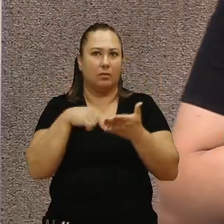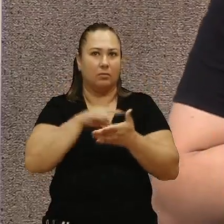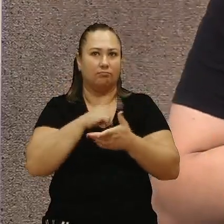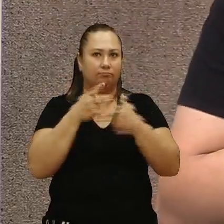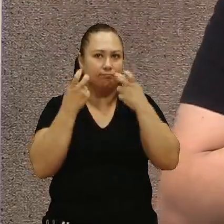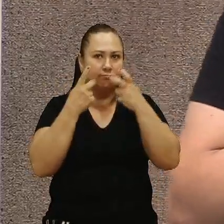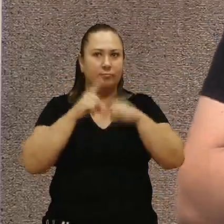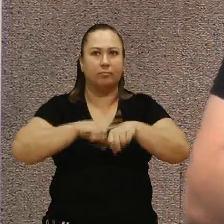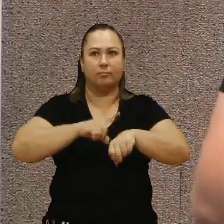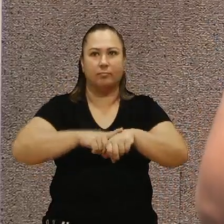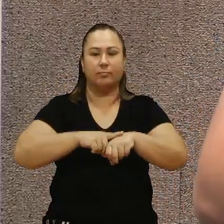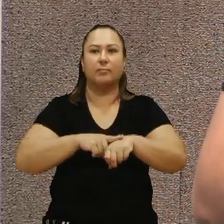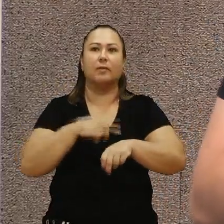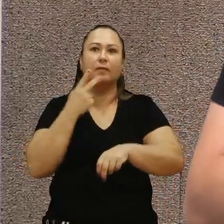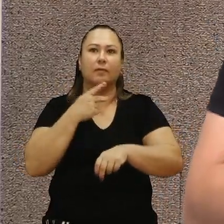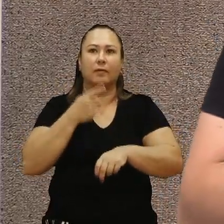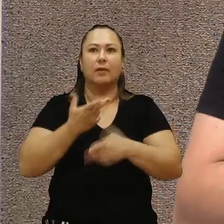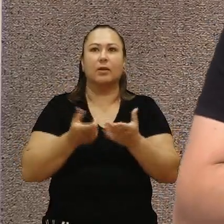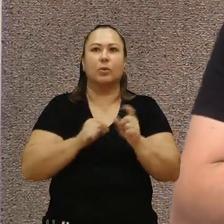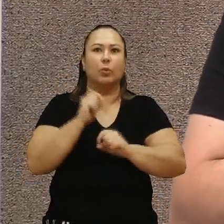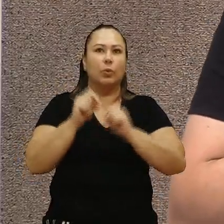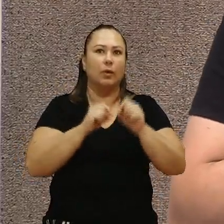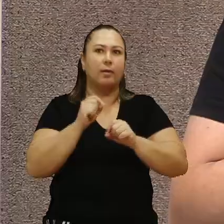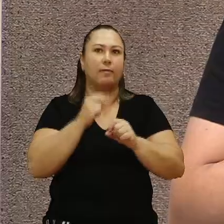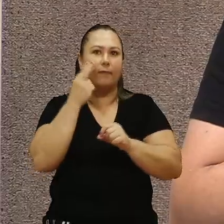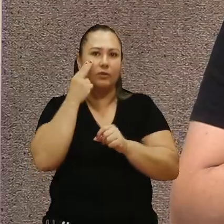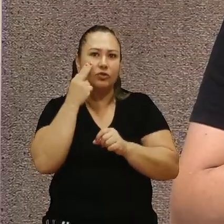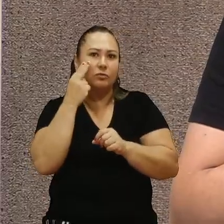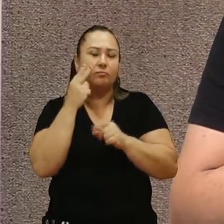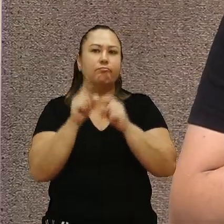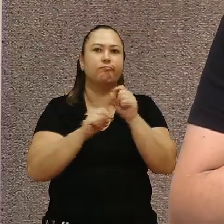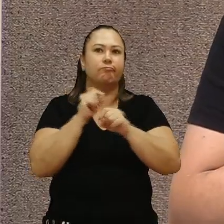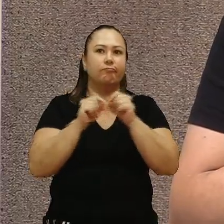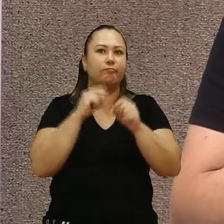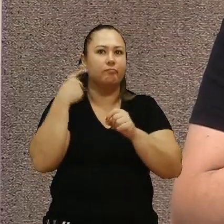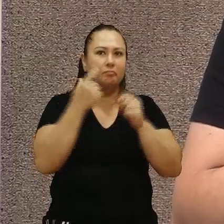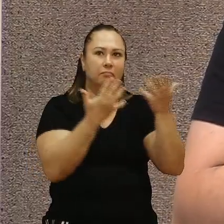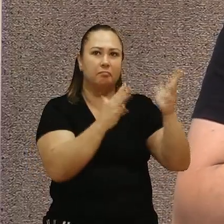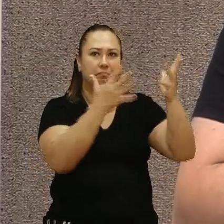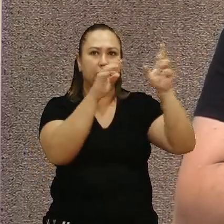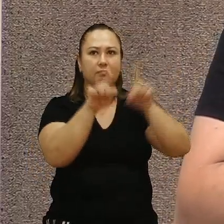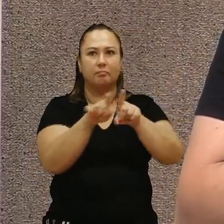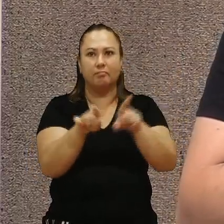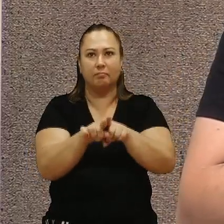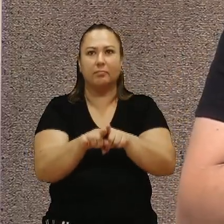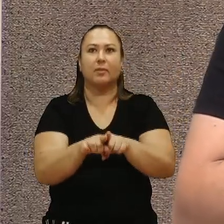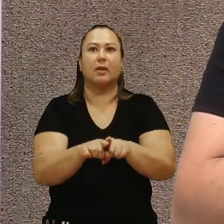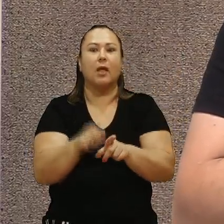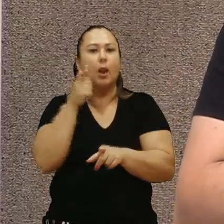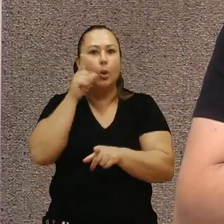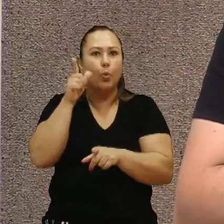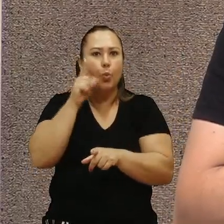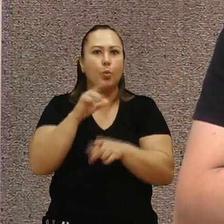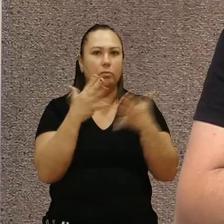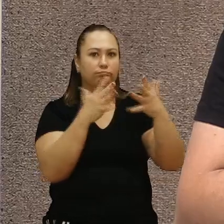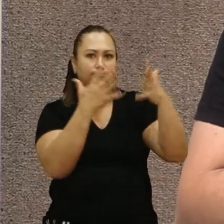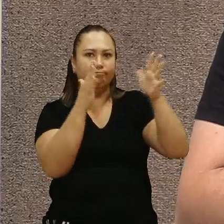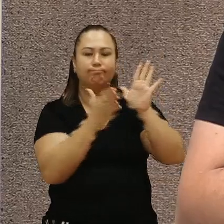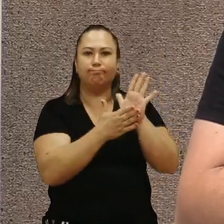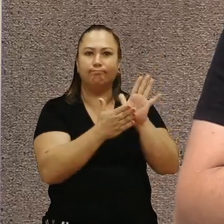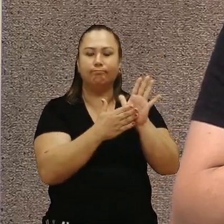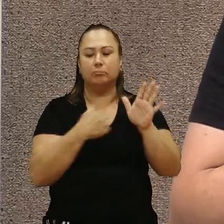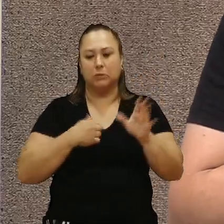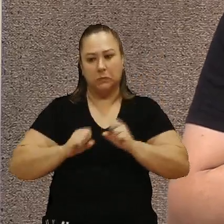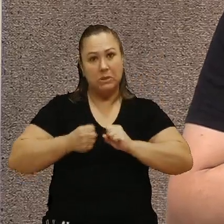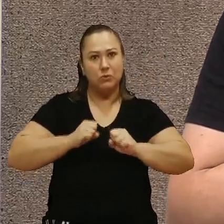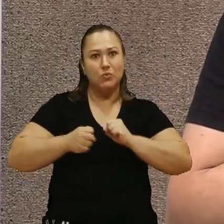Quando falamos, vereador Fantinel, de uma frente parlamentar, que também eu aproveito para parabenizar o colega Lucas Carenato pela propositura, certamente estava ansioso,